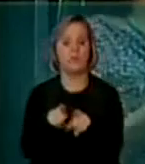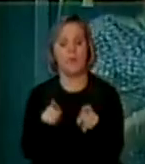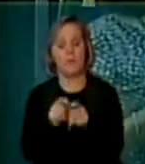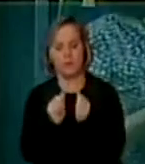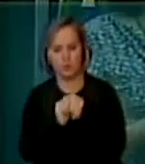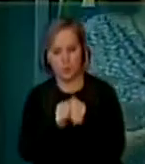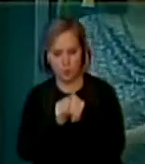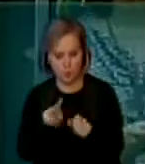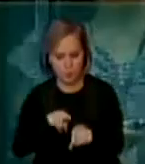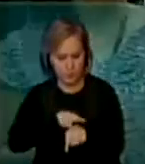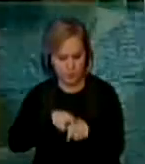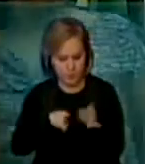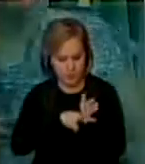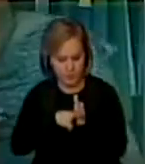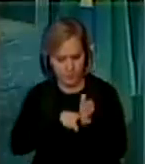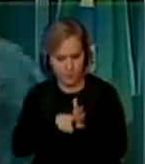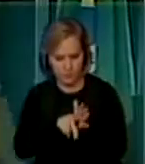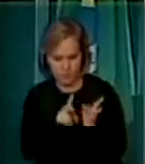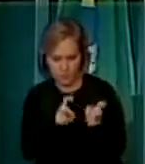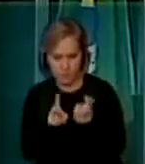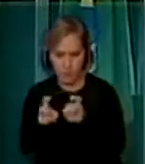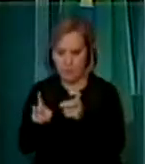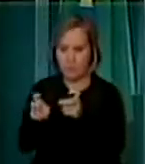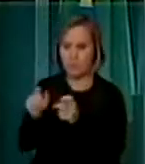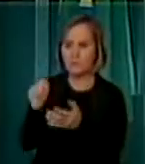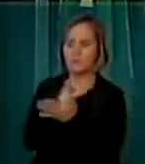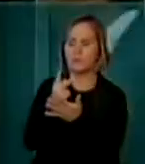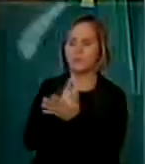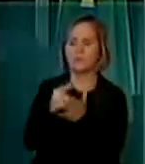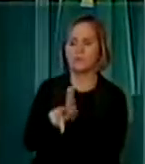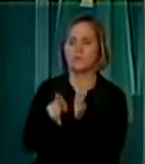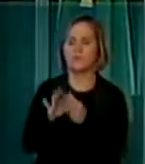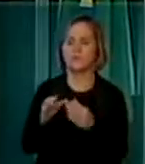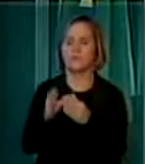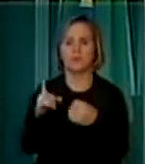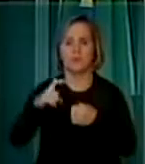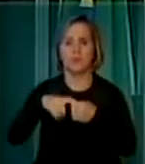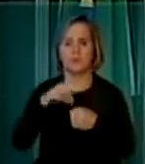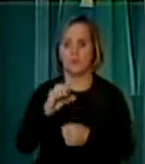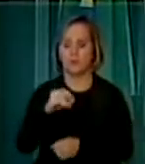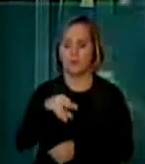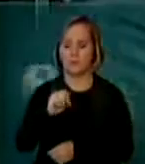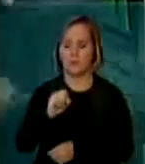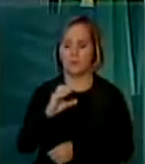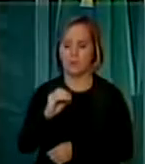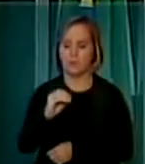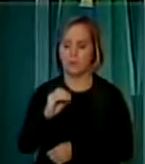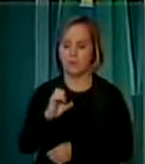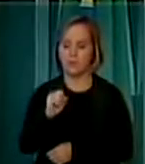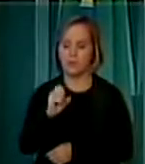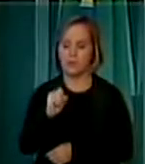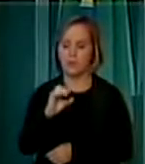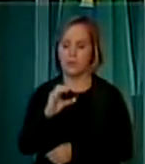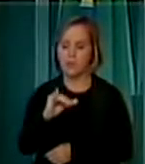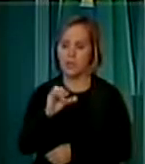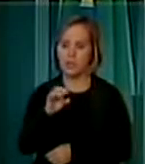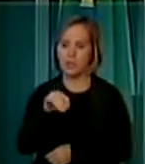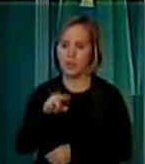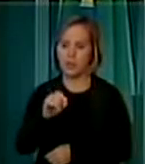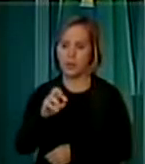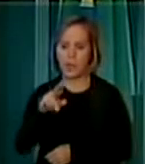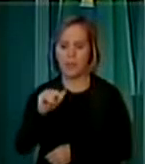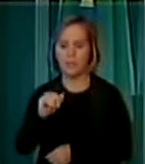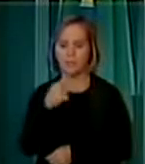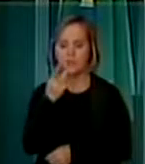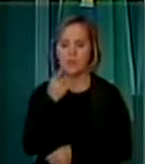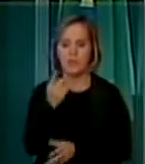com atenção as medidas tomadas pela concessionária para atender os usuários que não acredita em falha